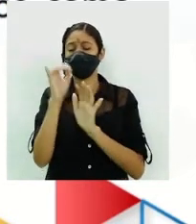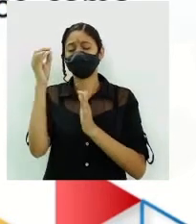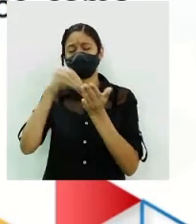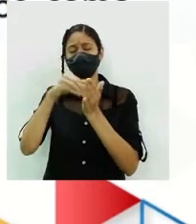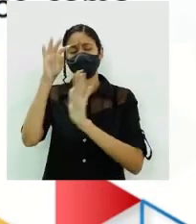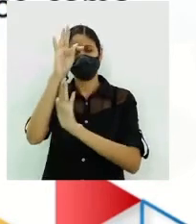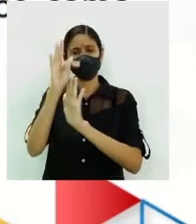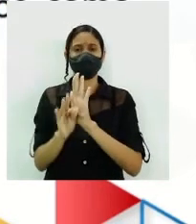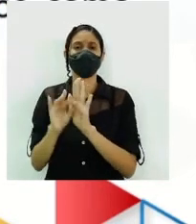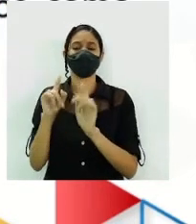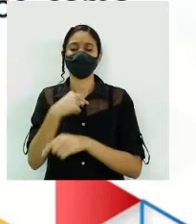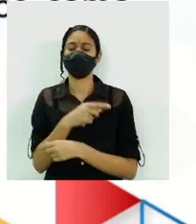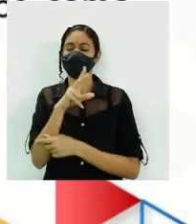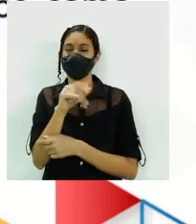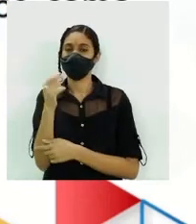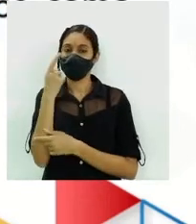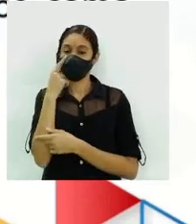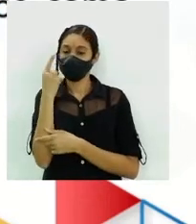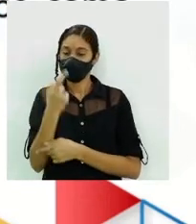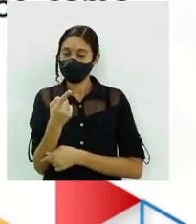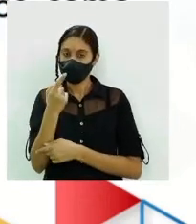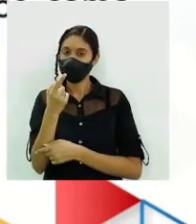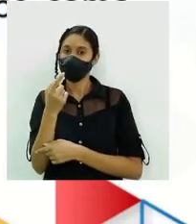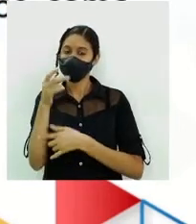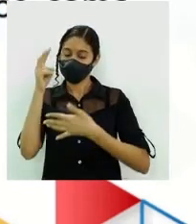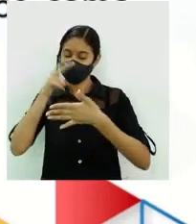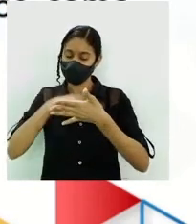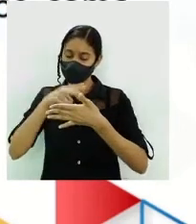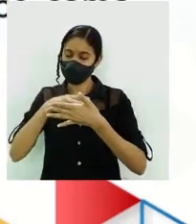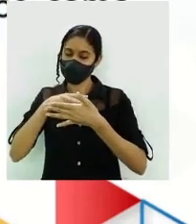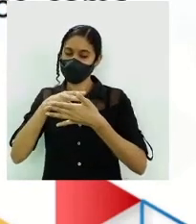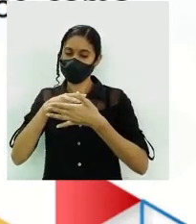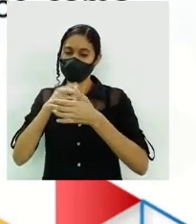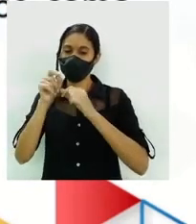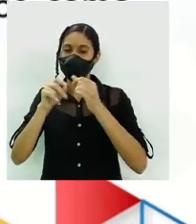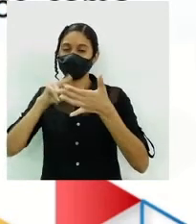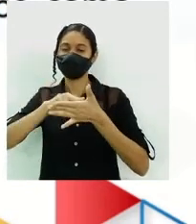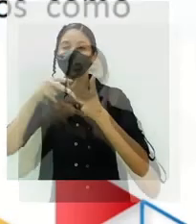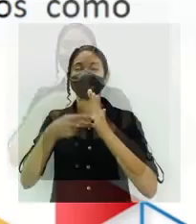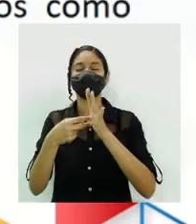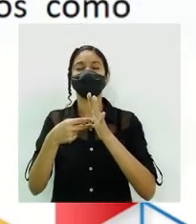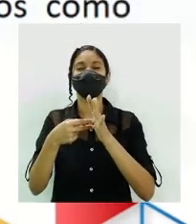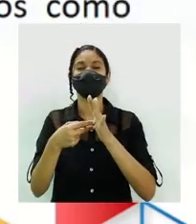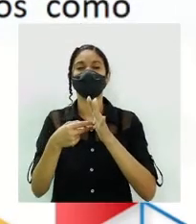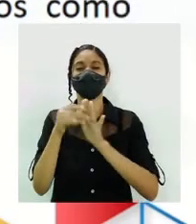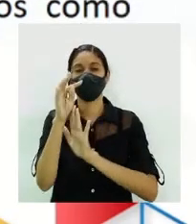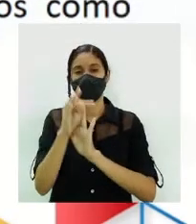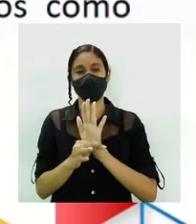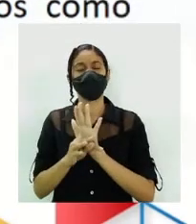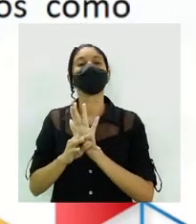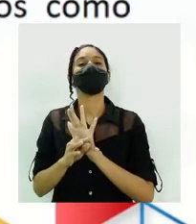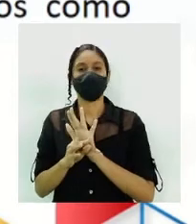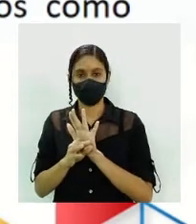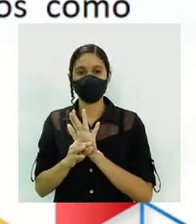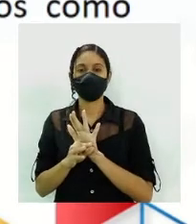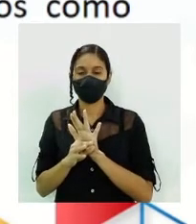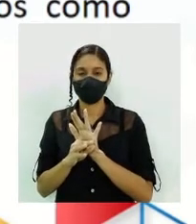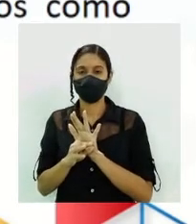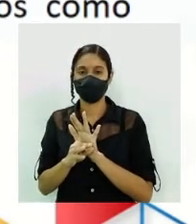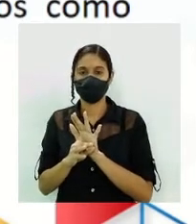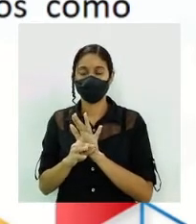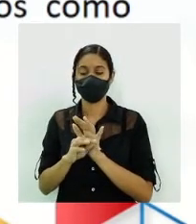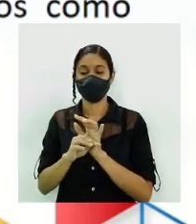texto. Vamos ler as entrelinhas e ir para além delas. É trabalhando com diversos gêneros textuais que circulam